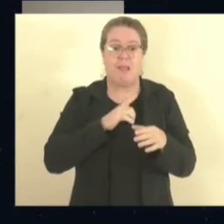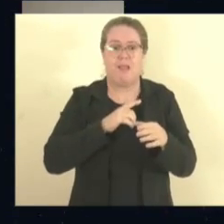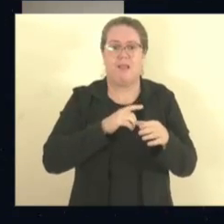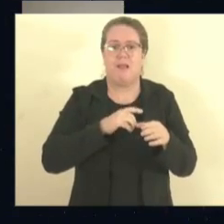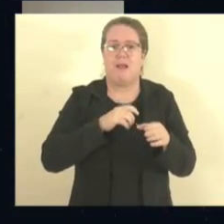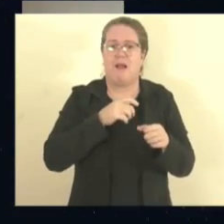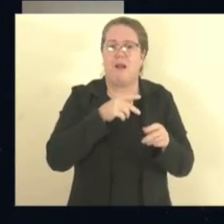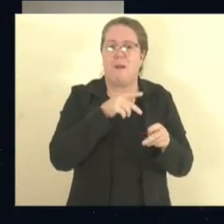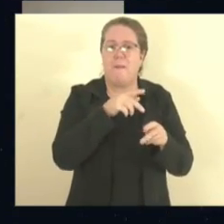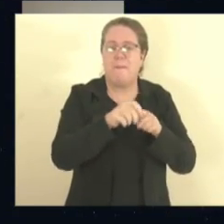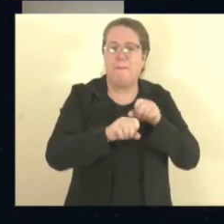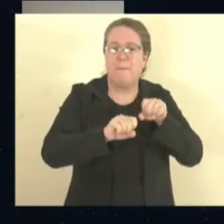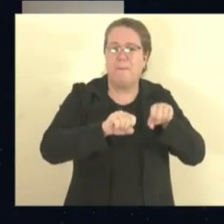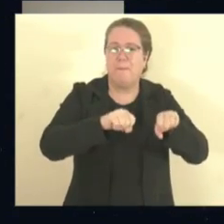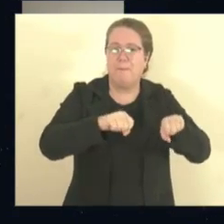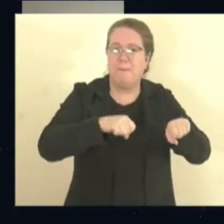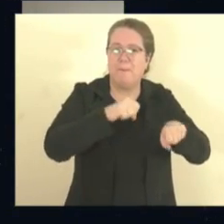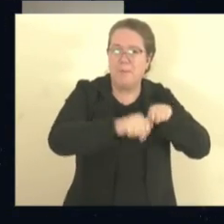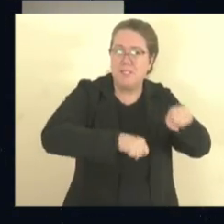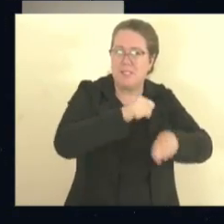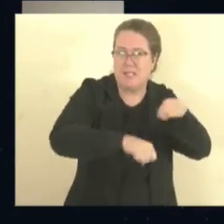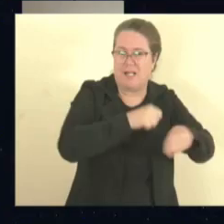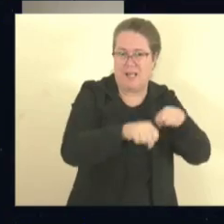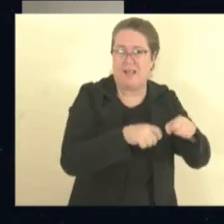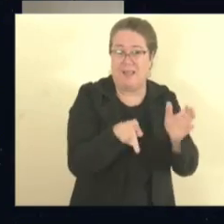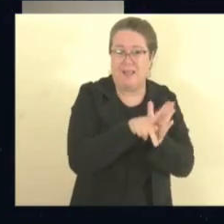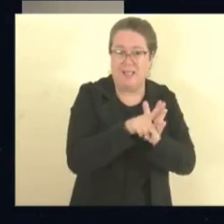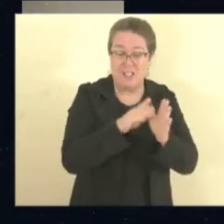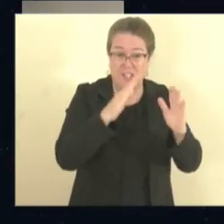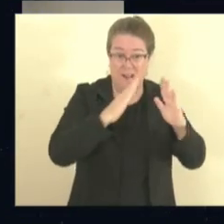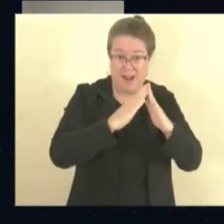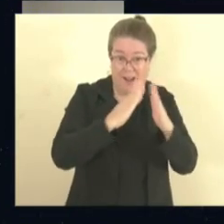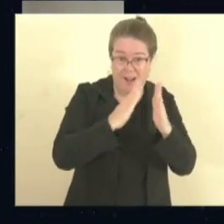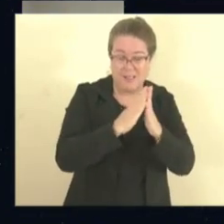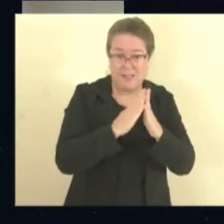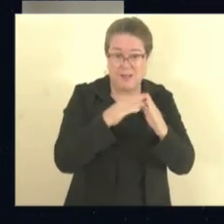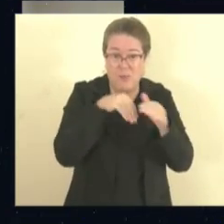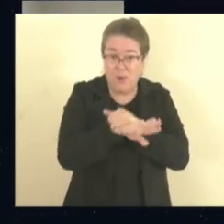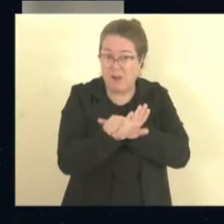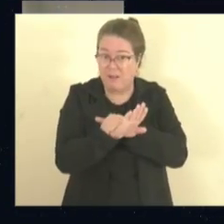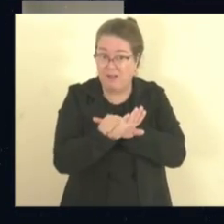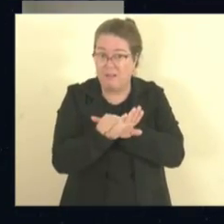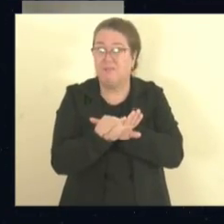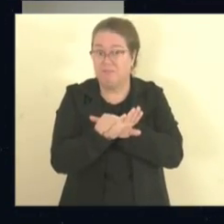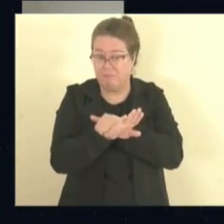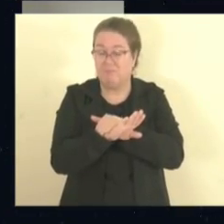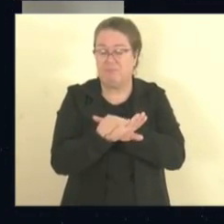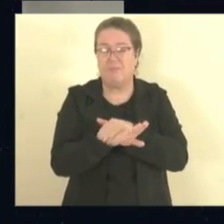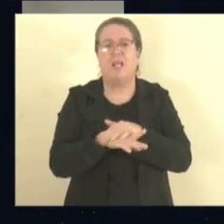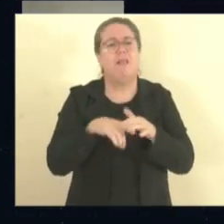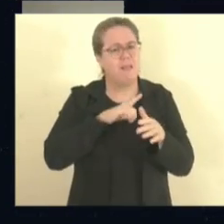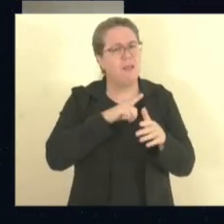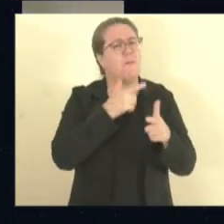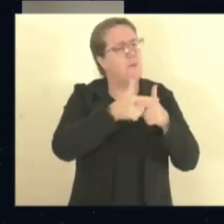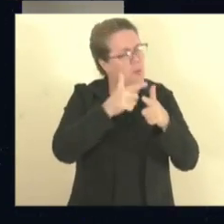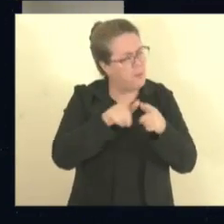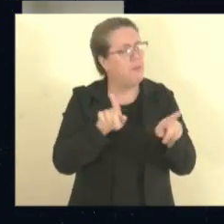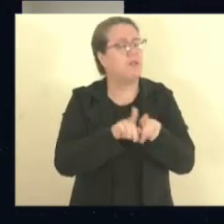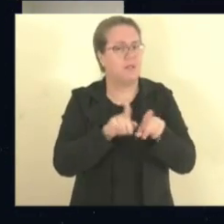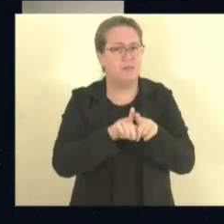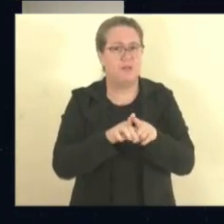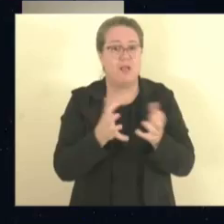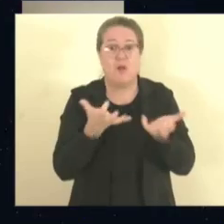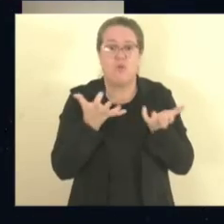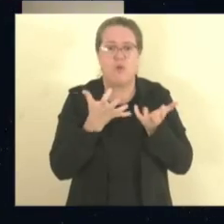de ficar citando o nome das pessoas. Eu não aceito. E se Vossa Excelência vai falar de novo e citar meu nome, deputado Mazinho, eu vou querer direito de resposta. Eu estou